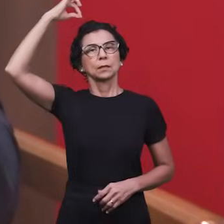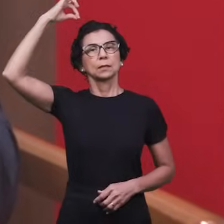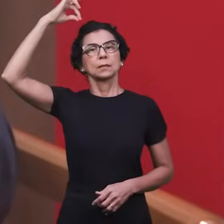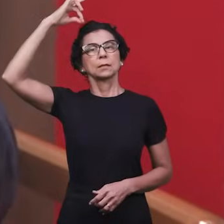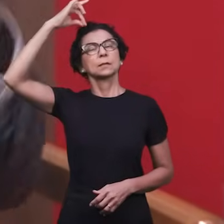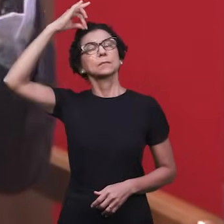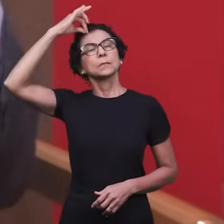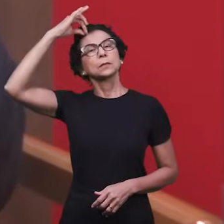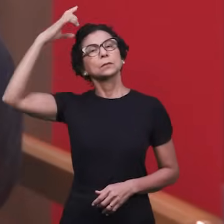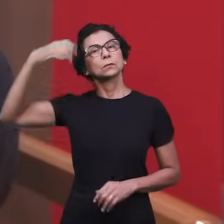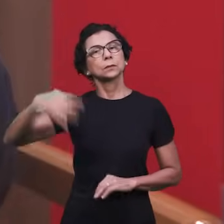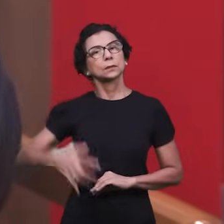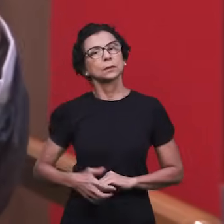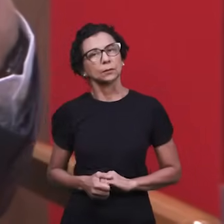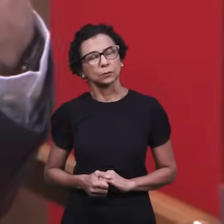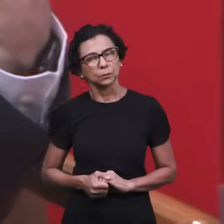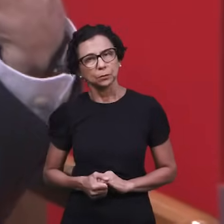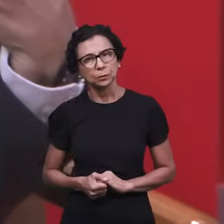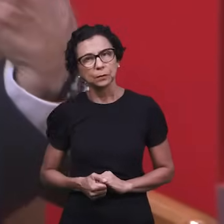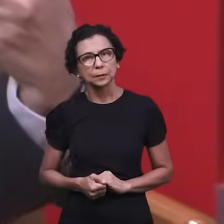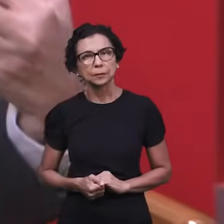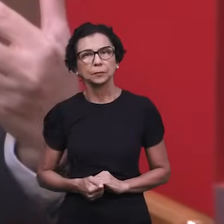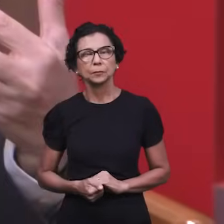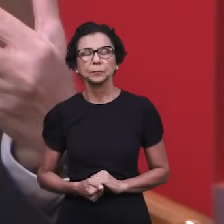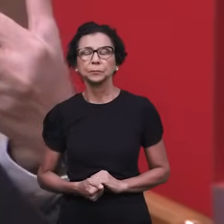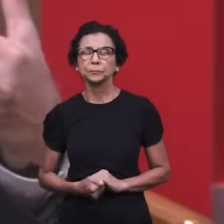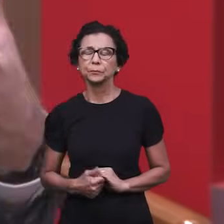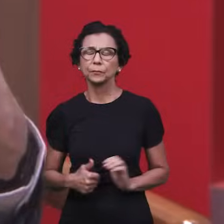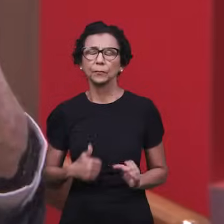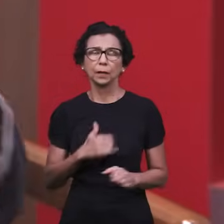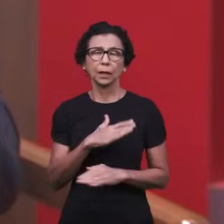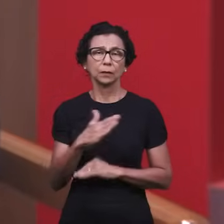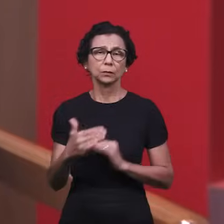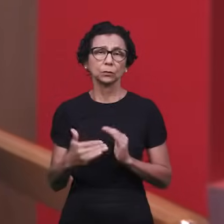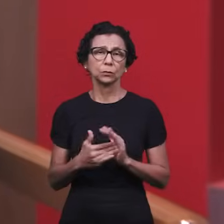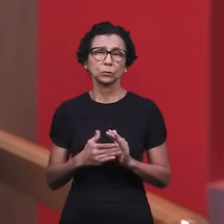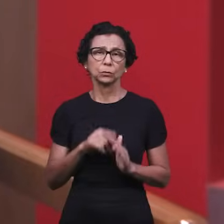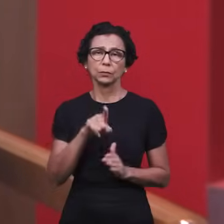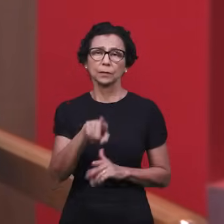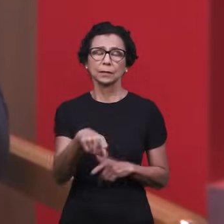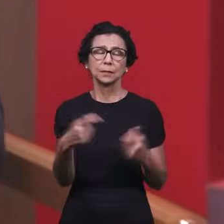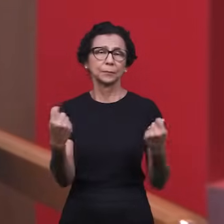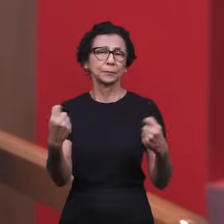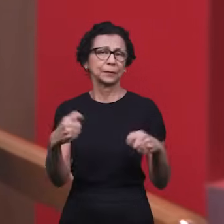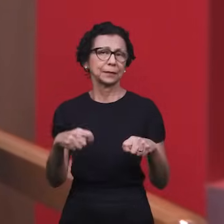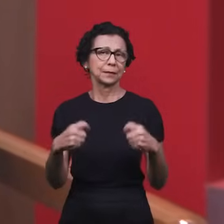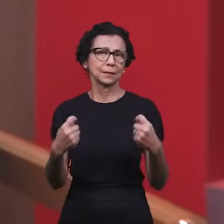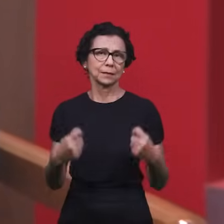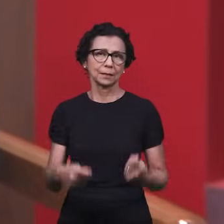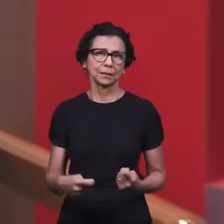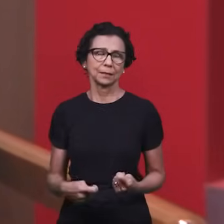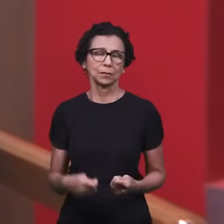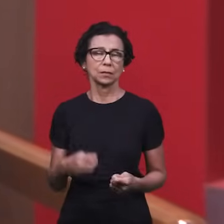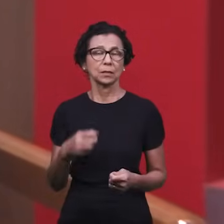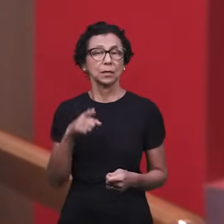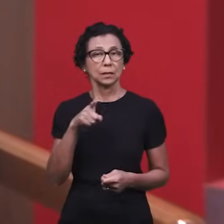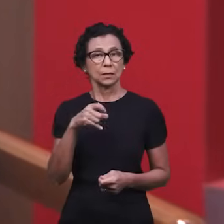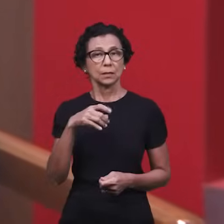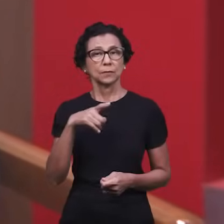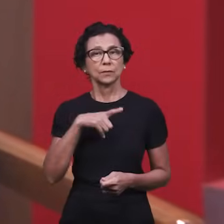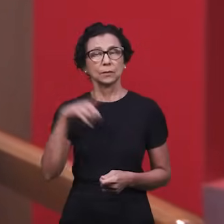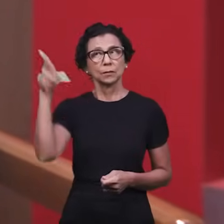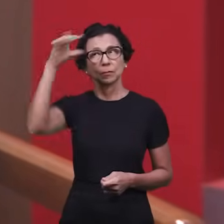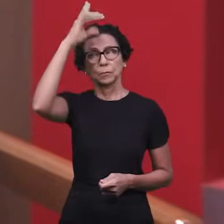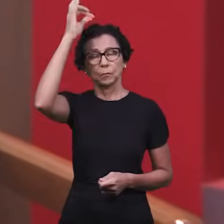tudo o que o homem, que aquele que quer a bênção, precisa na sua vida. Porque se nós temos o batismo com